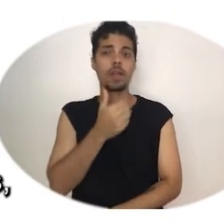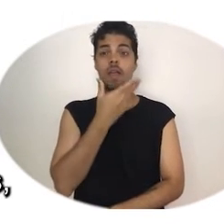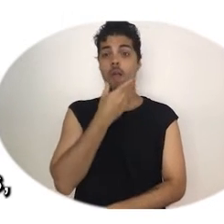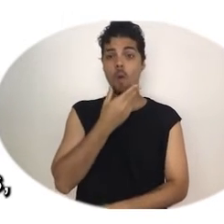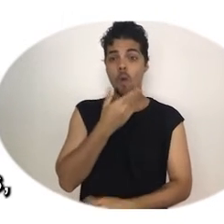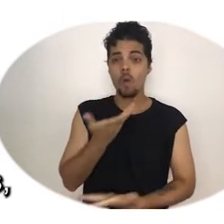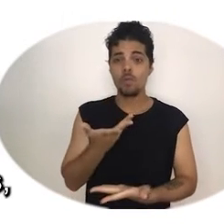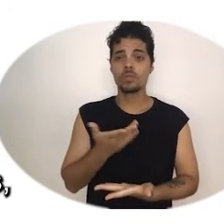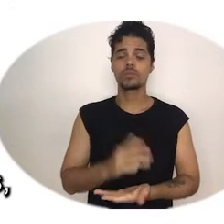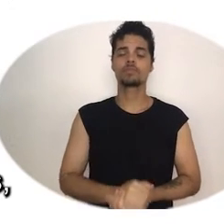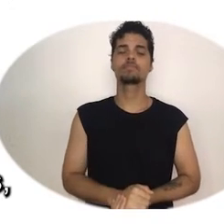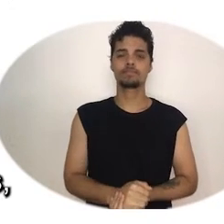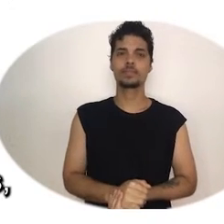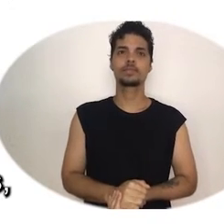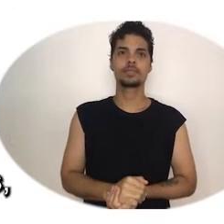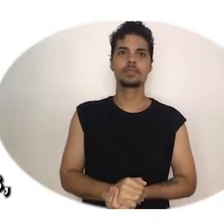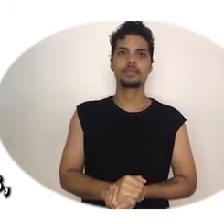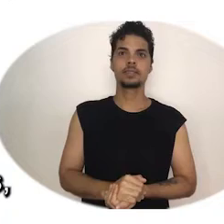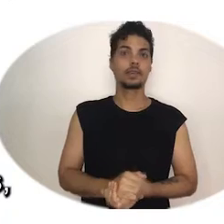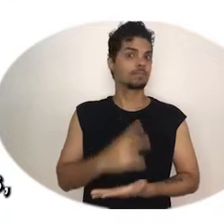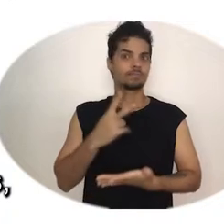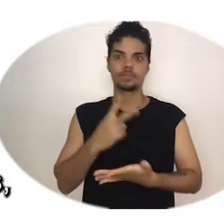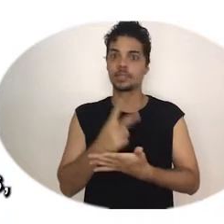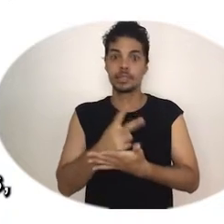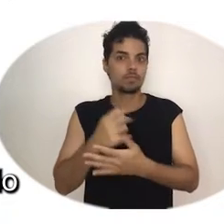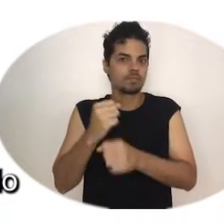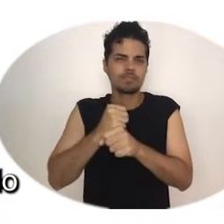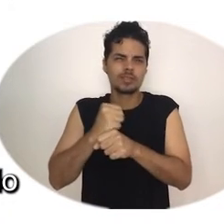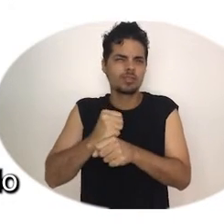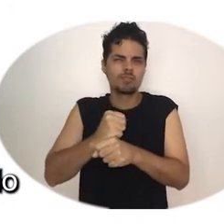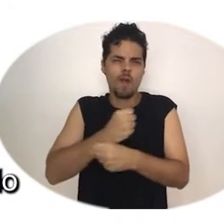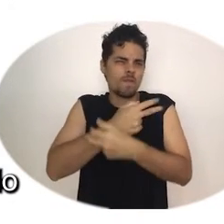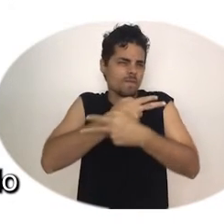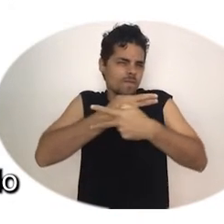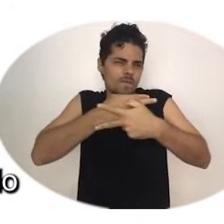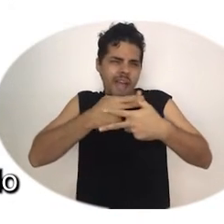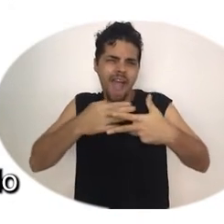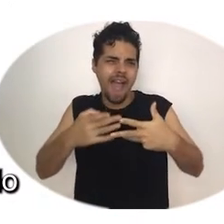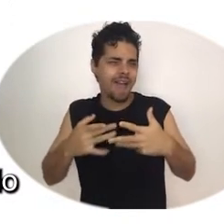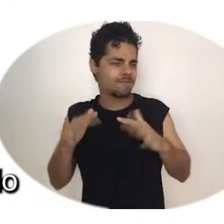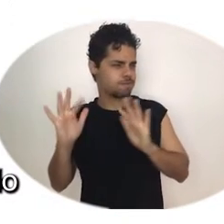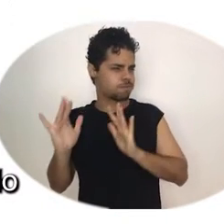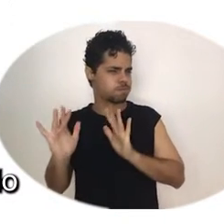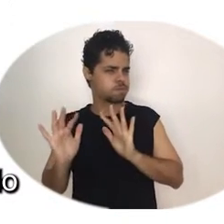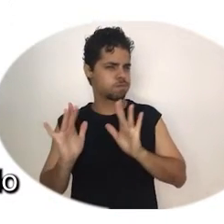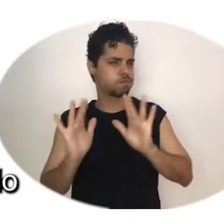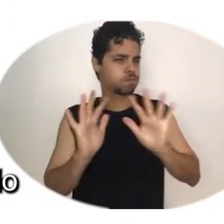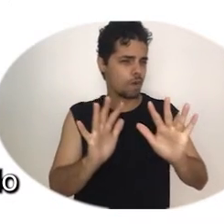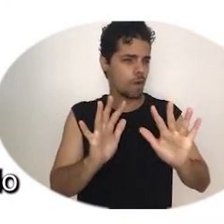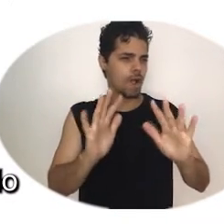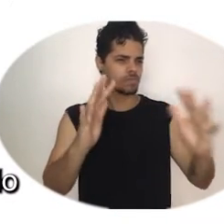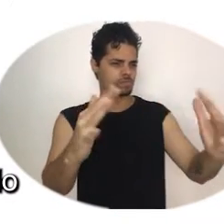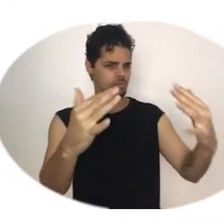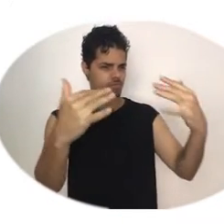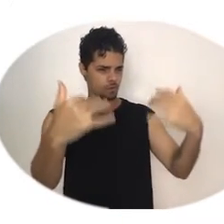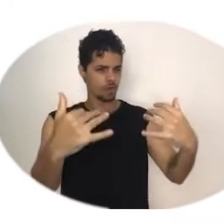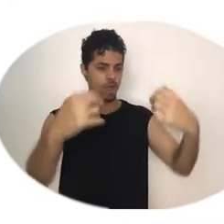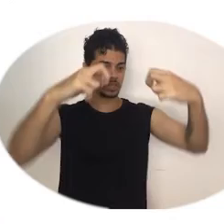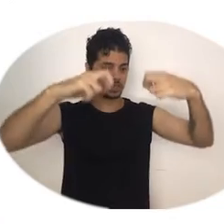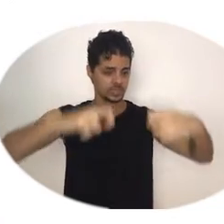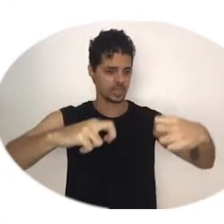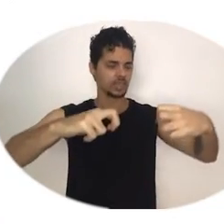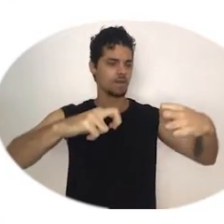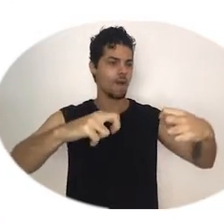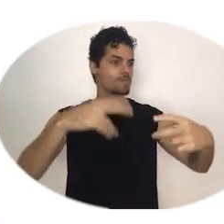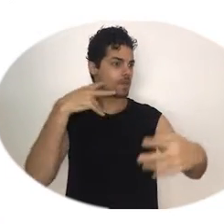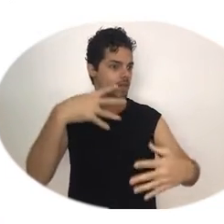que circulam ao nosso redor todos os anos, que para a gente estão sempre com seus 15, 16, 18, e a gente vai sempre aumentando um ano